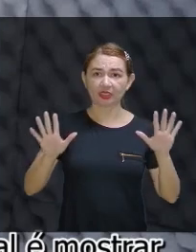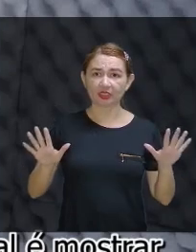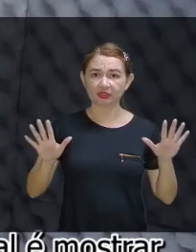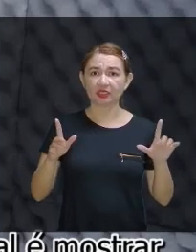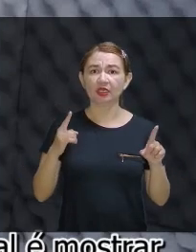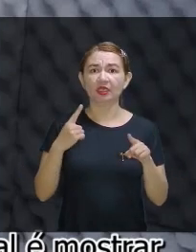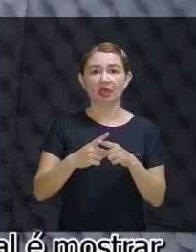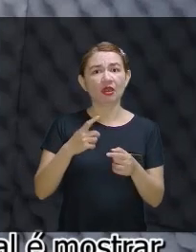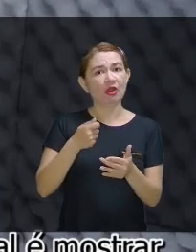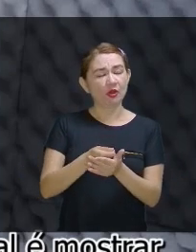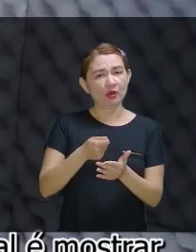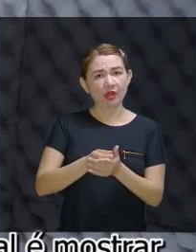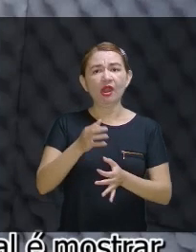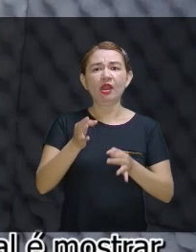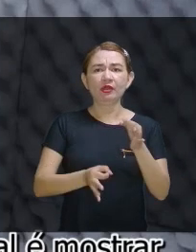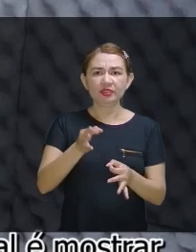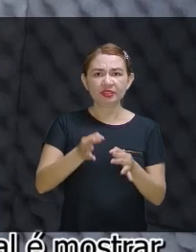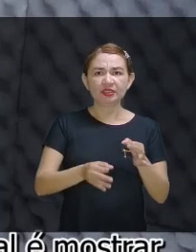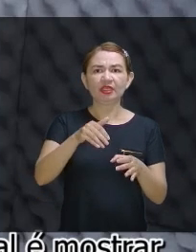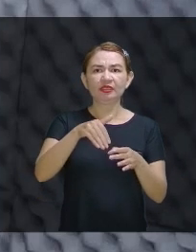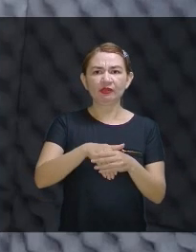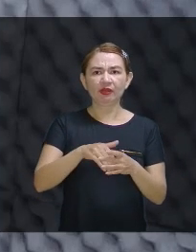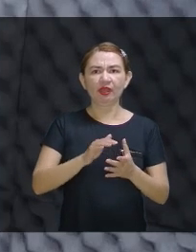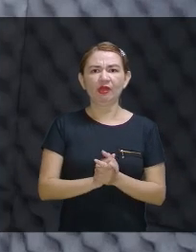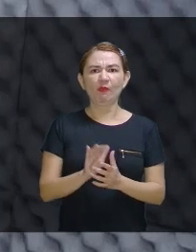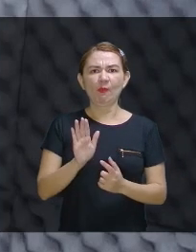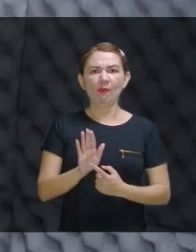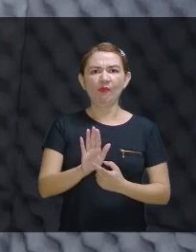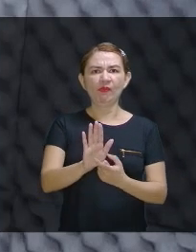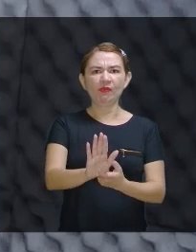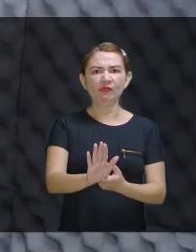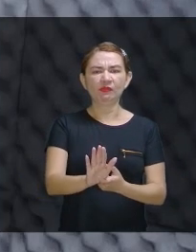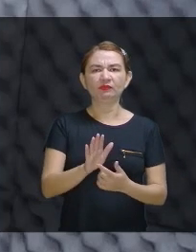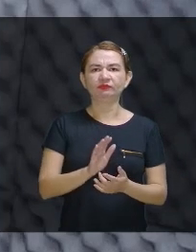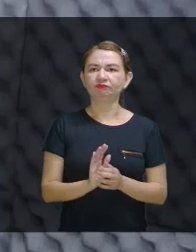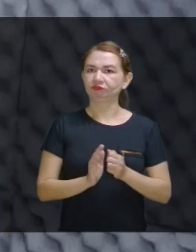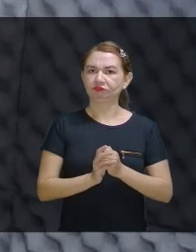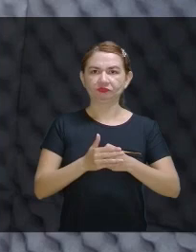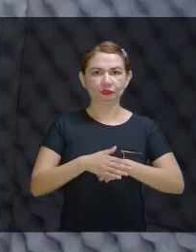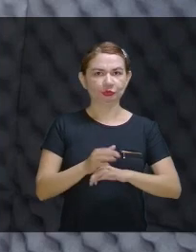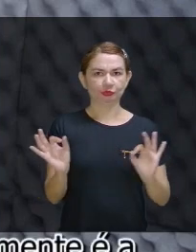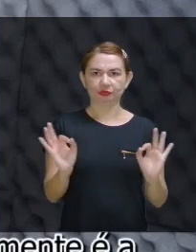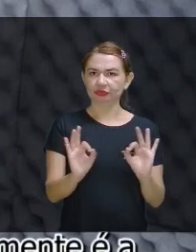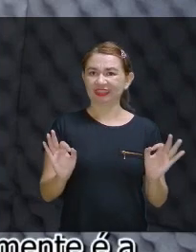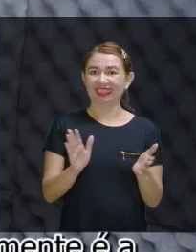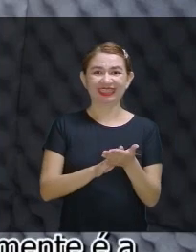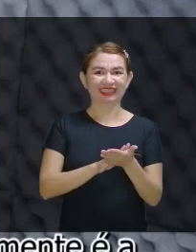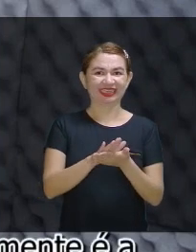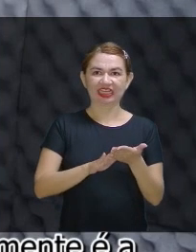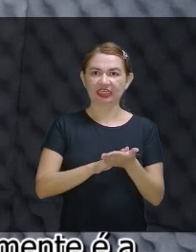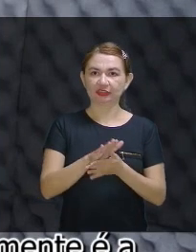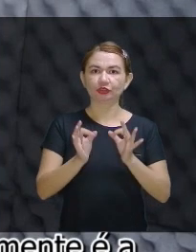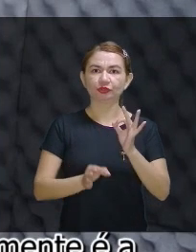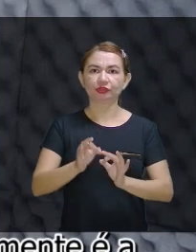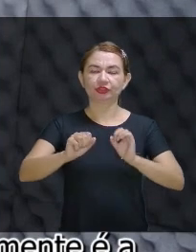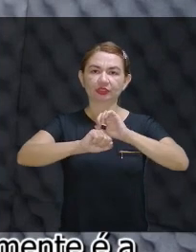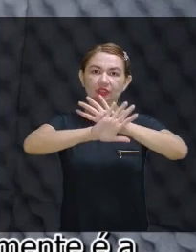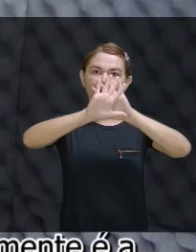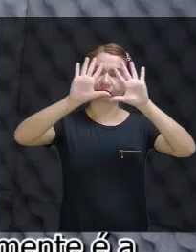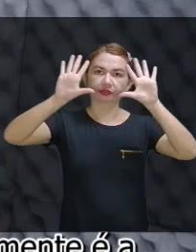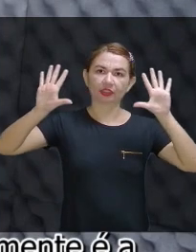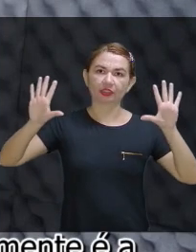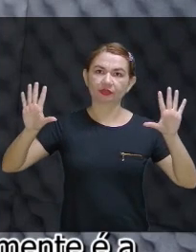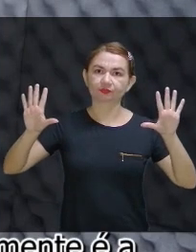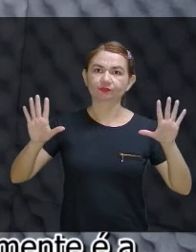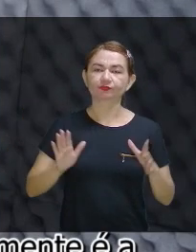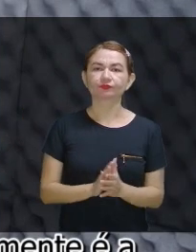das obrigações da justiça eleitoral é mostrar que nós não temos nada a esconder, né? Nós somos uma justiça transparente e o